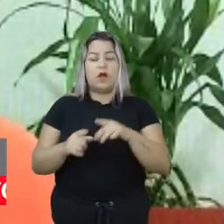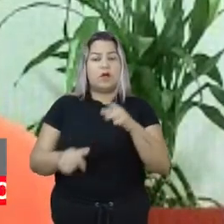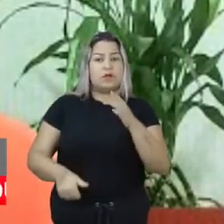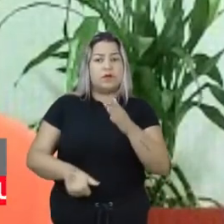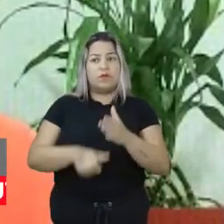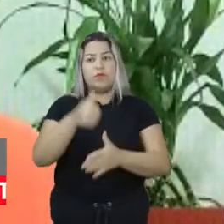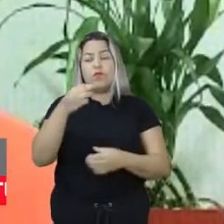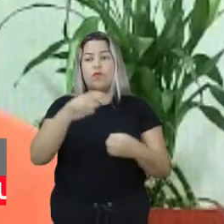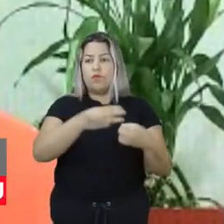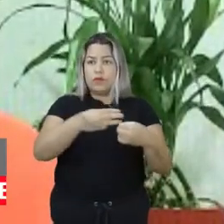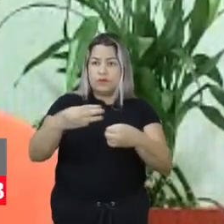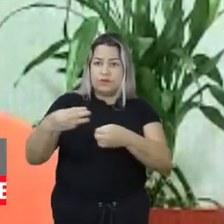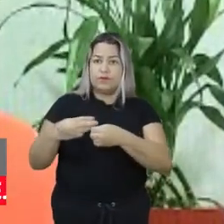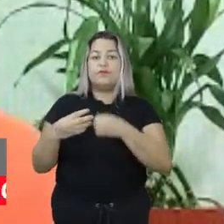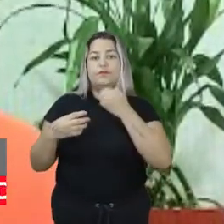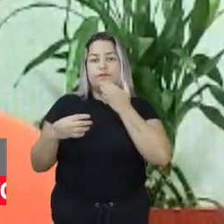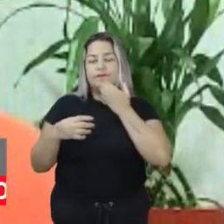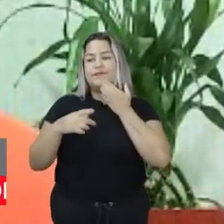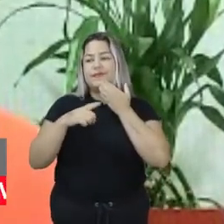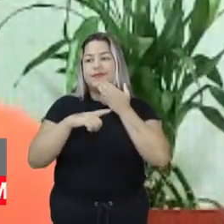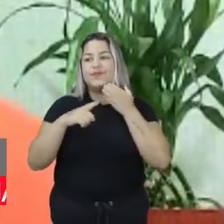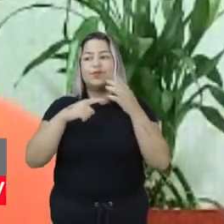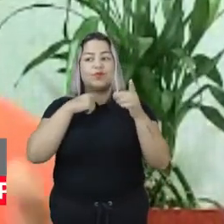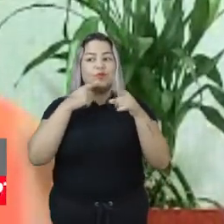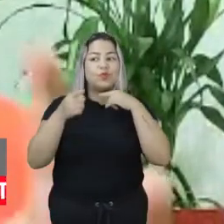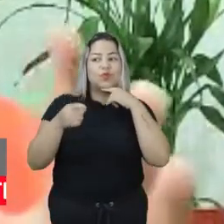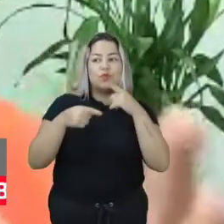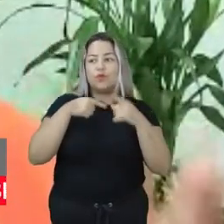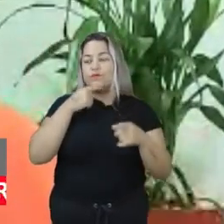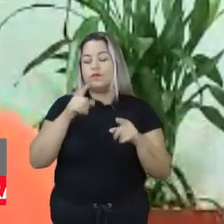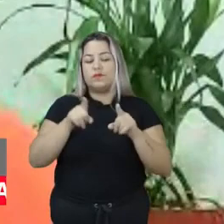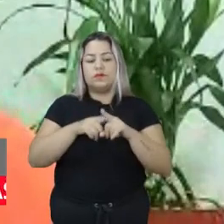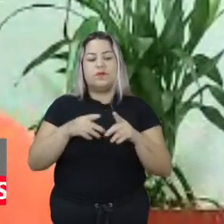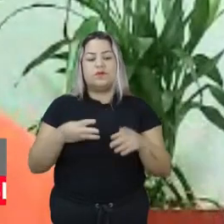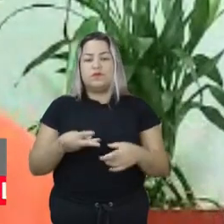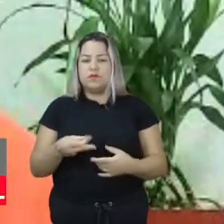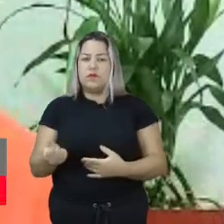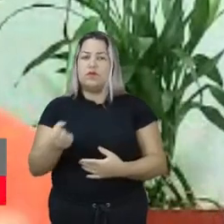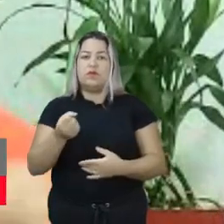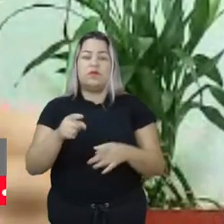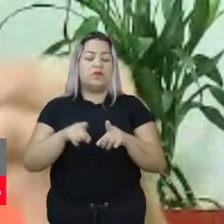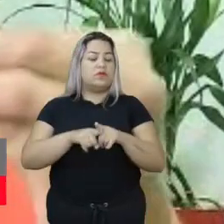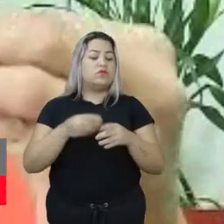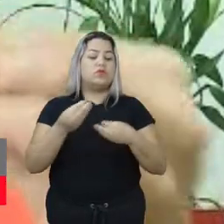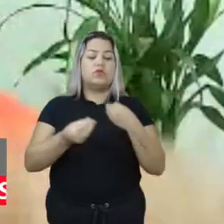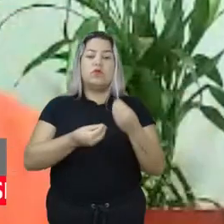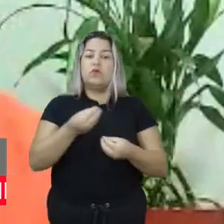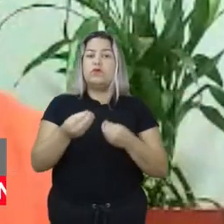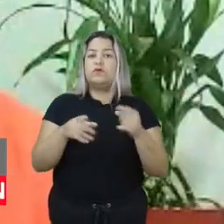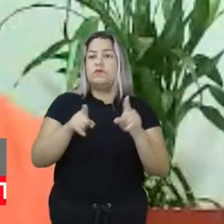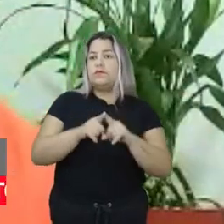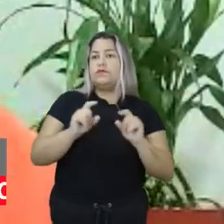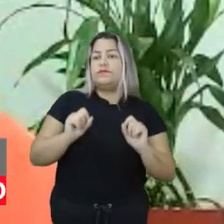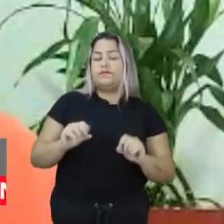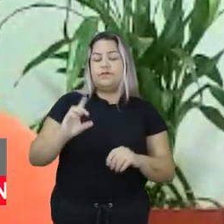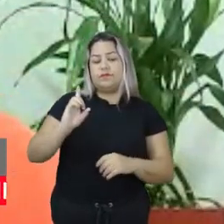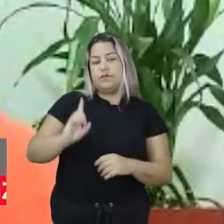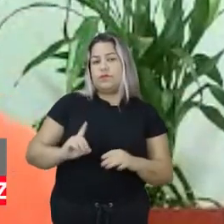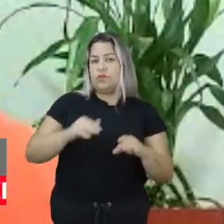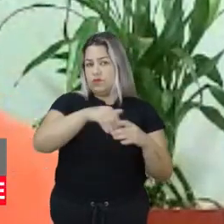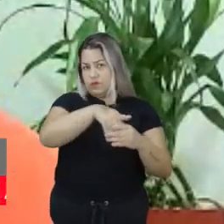nível municipal. Então tem muita dúvida sobre quantidade de vagas, sobre como se dá a direção do